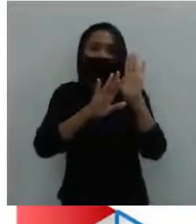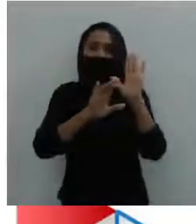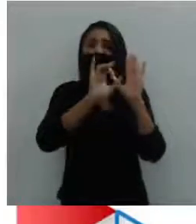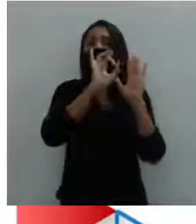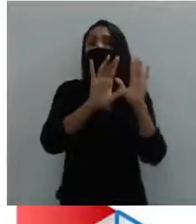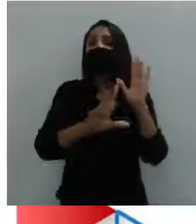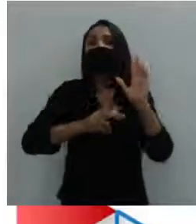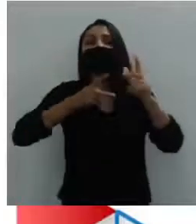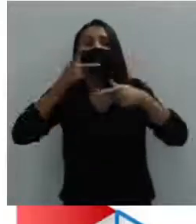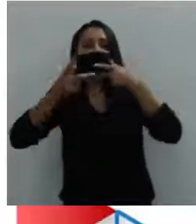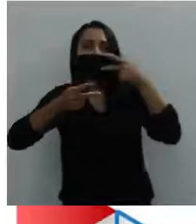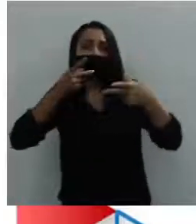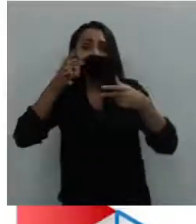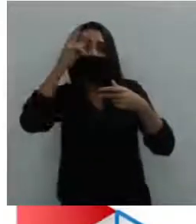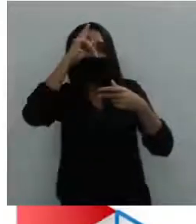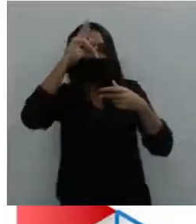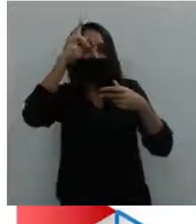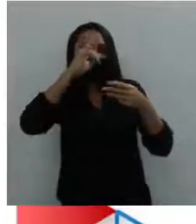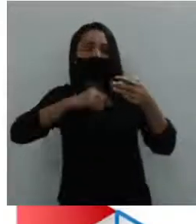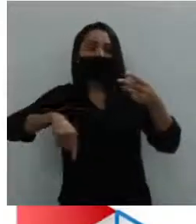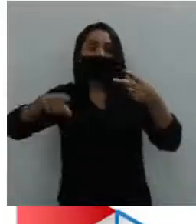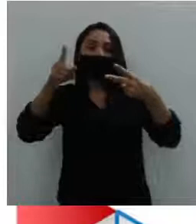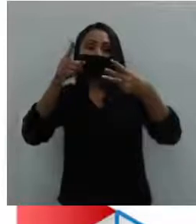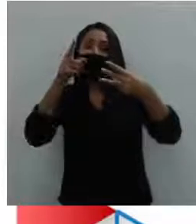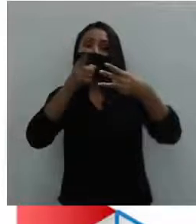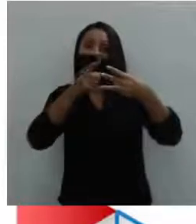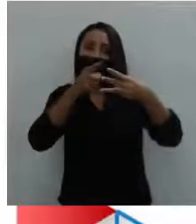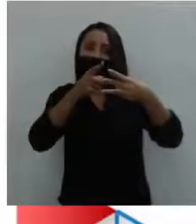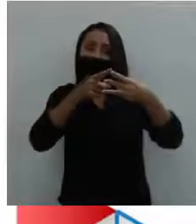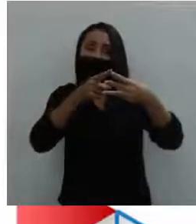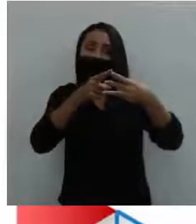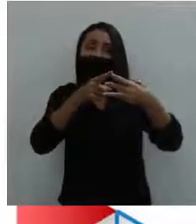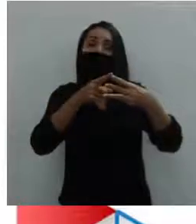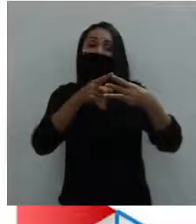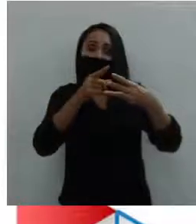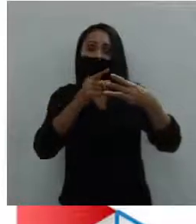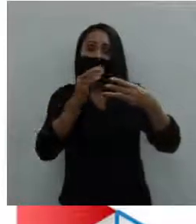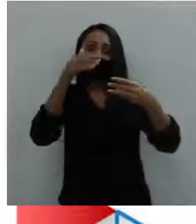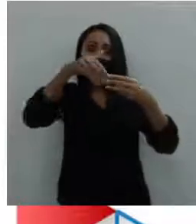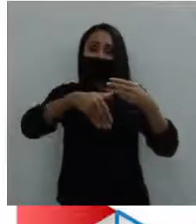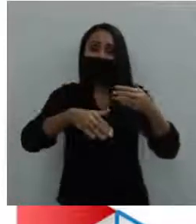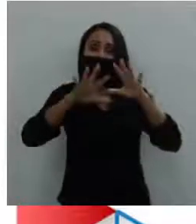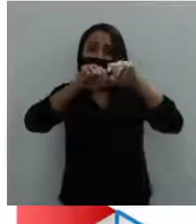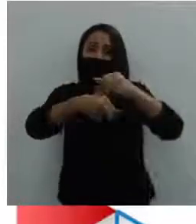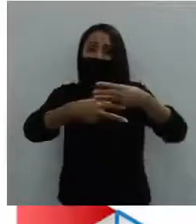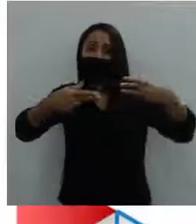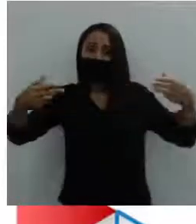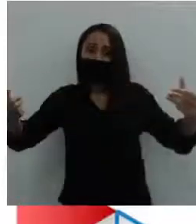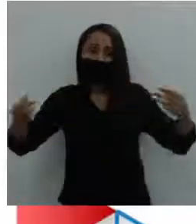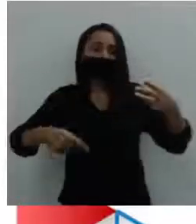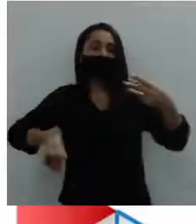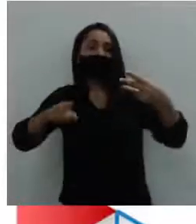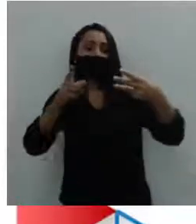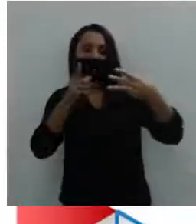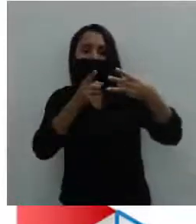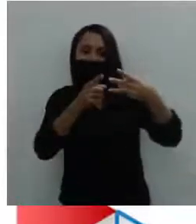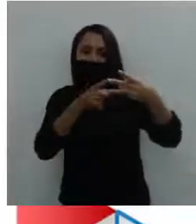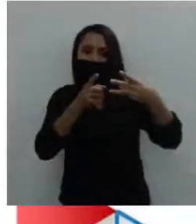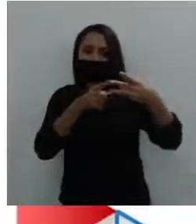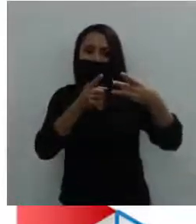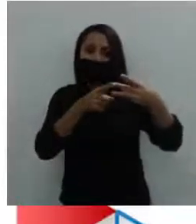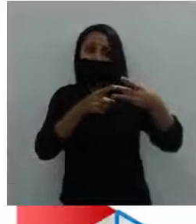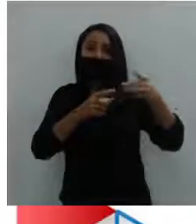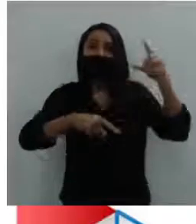oralizados. Lembrar que a fábula é aquela história em que os animais falam. O apólogo é aquela história em que